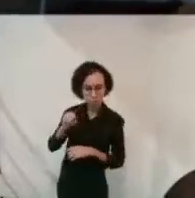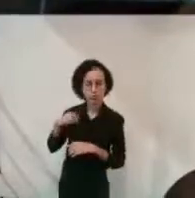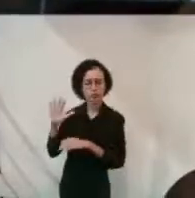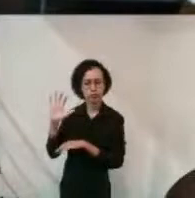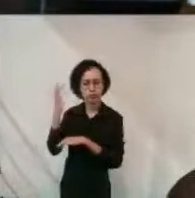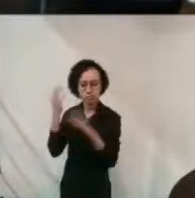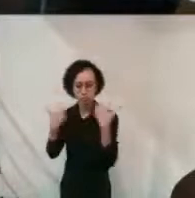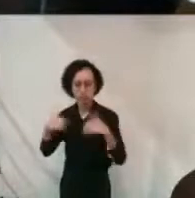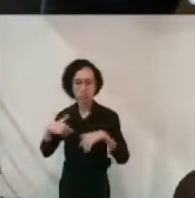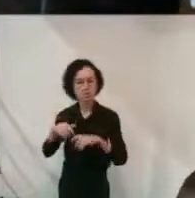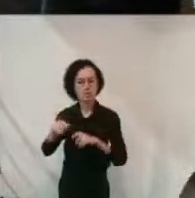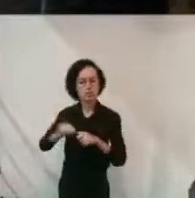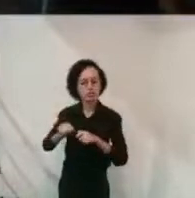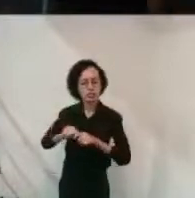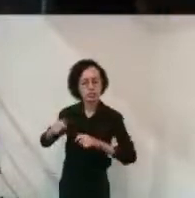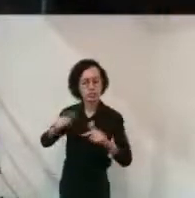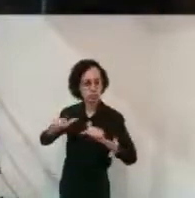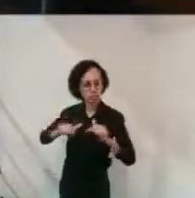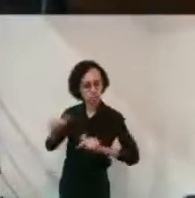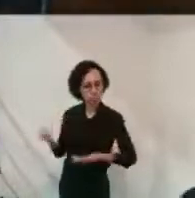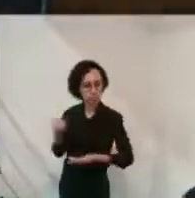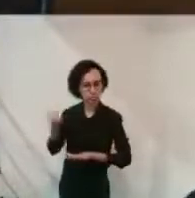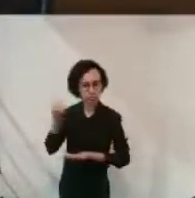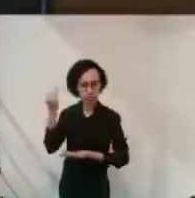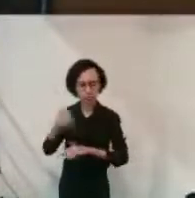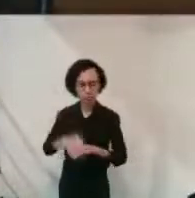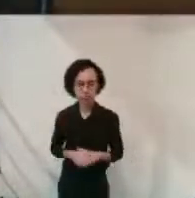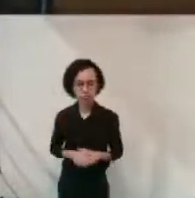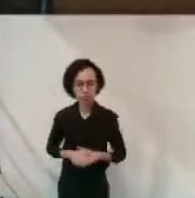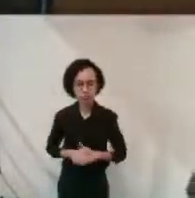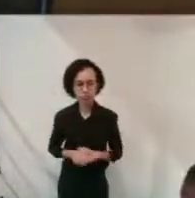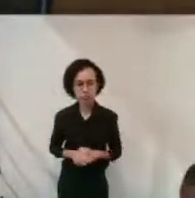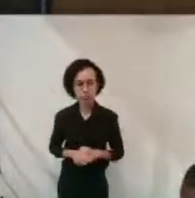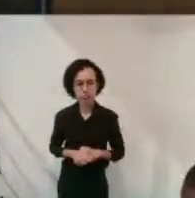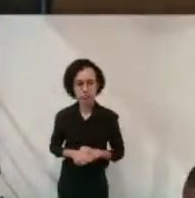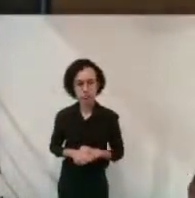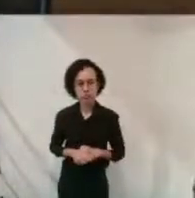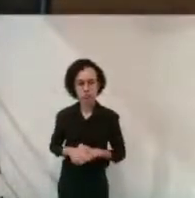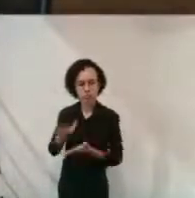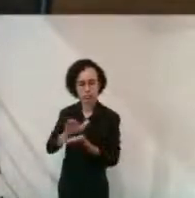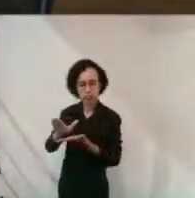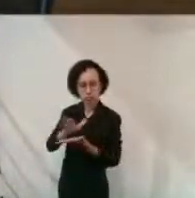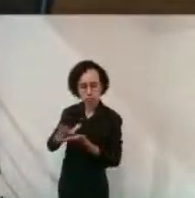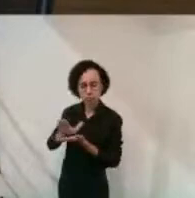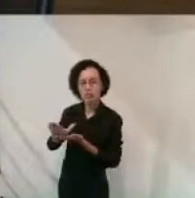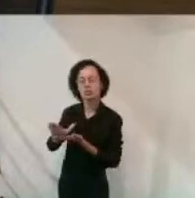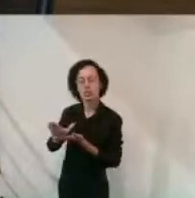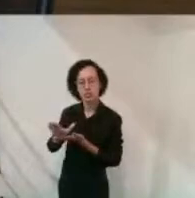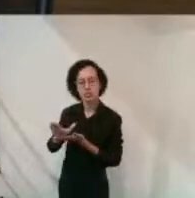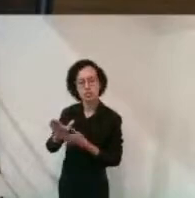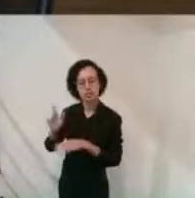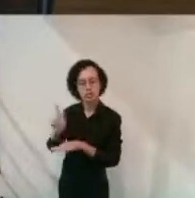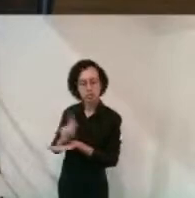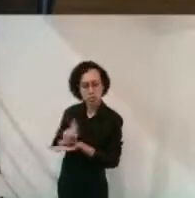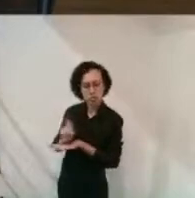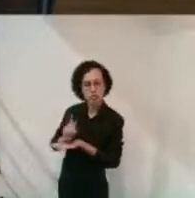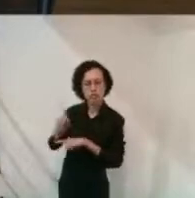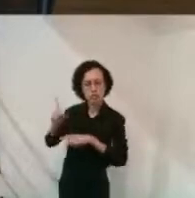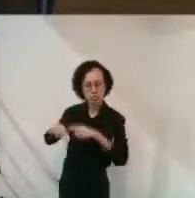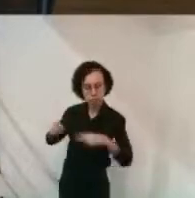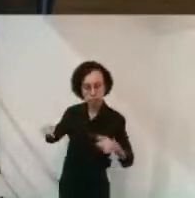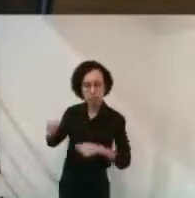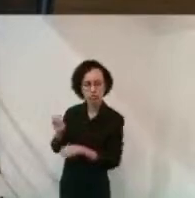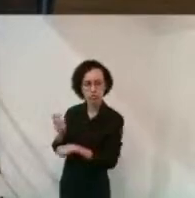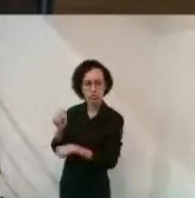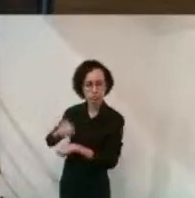esse trabalho tão, tão importante, que será essa publicação de gestão de resíduos